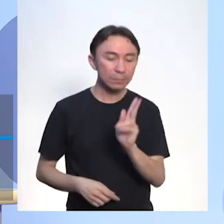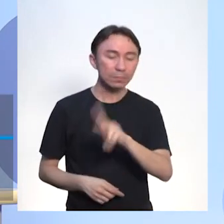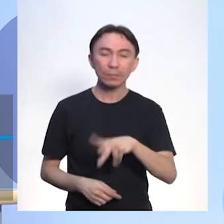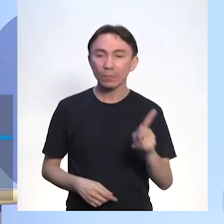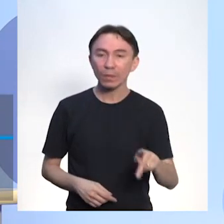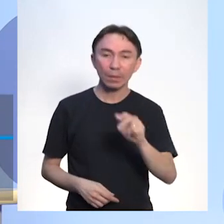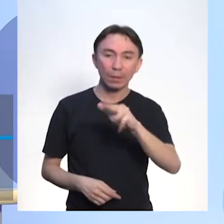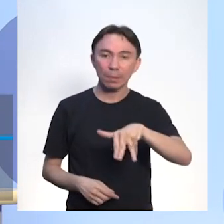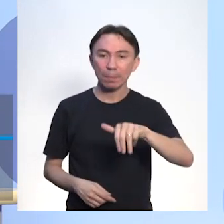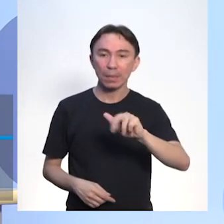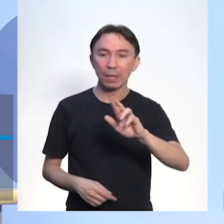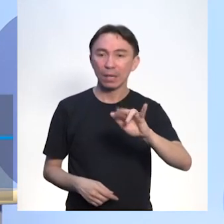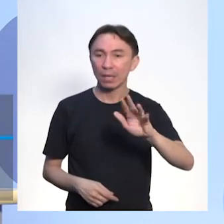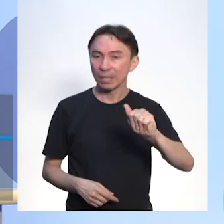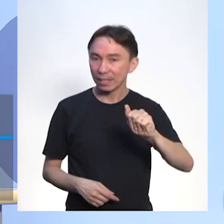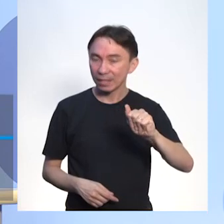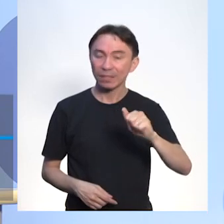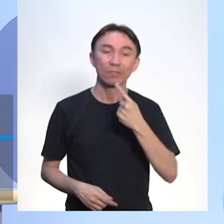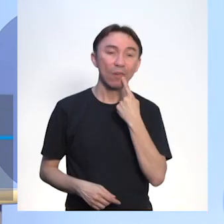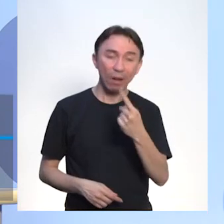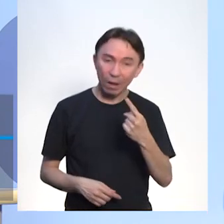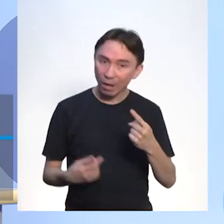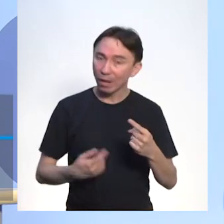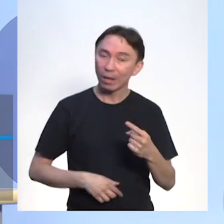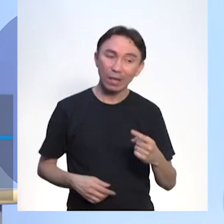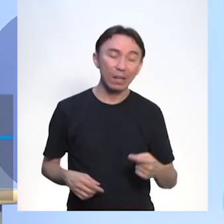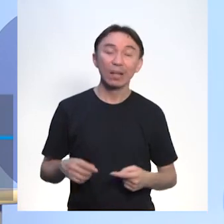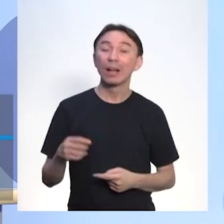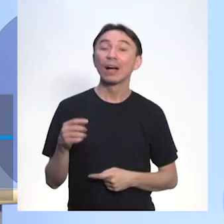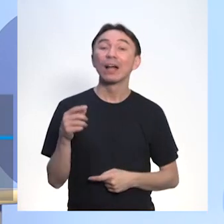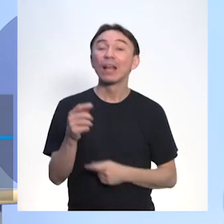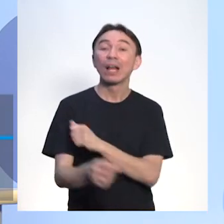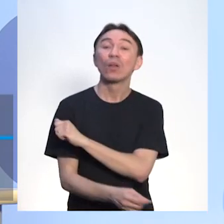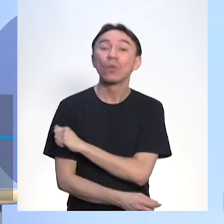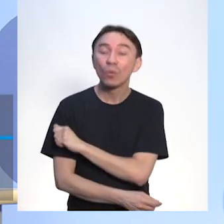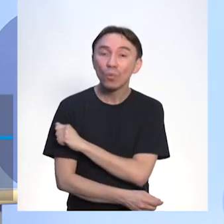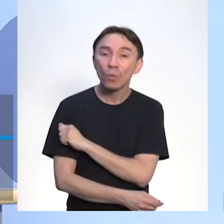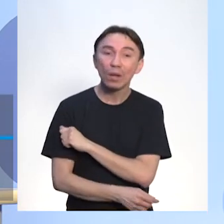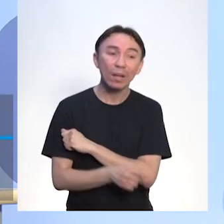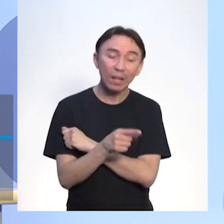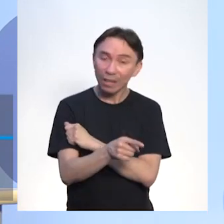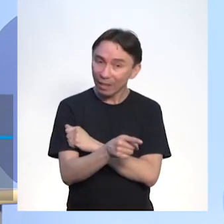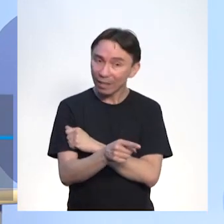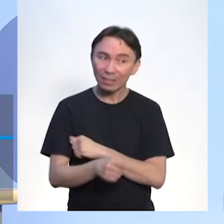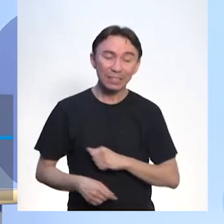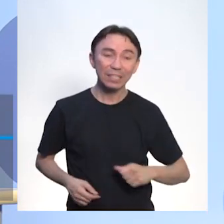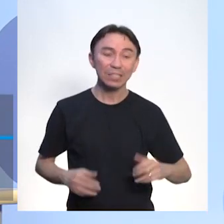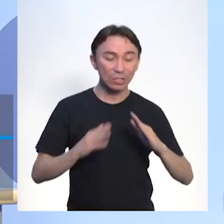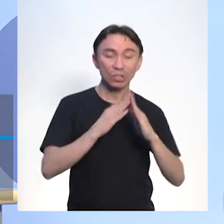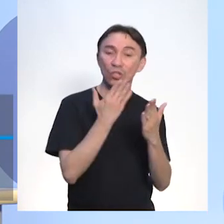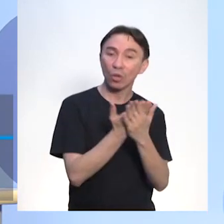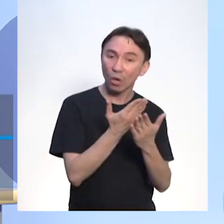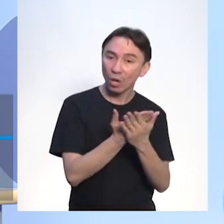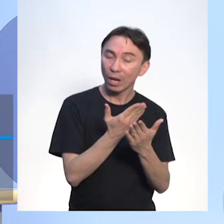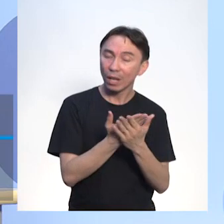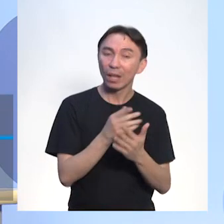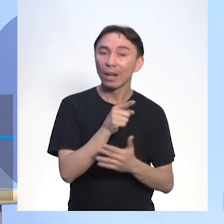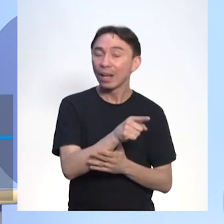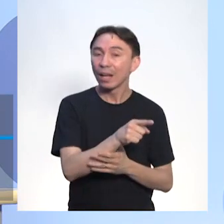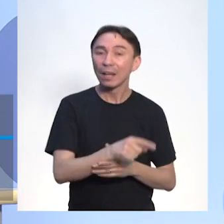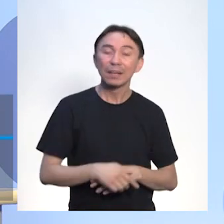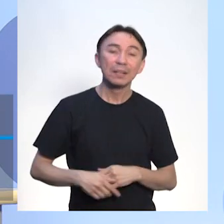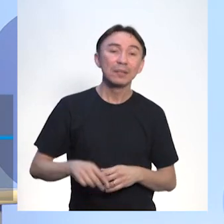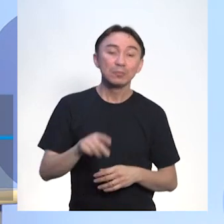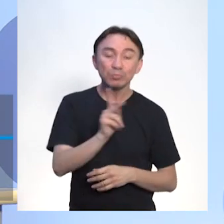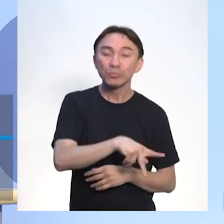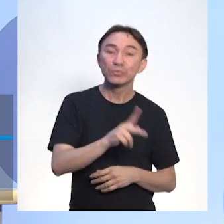Maria vai dizer assim: um abraço para os alunos da escola, os alunos do nono A e B, da Escola Estadual, professora